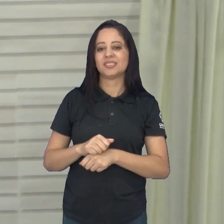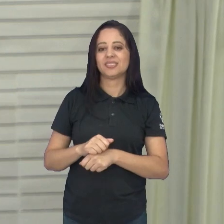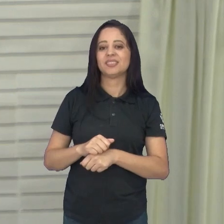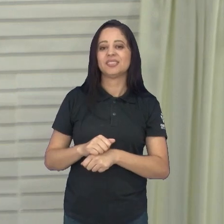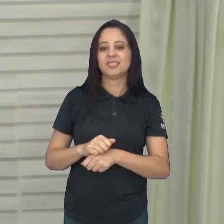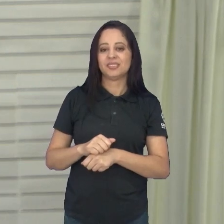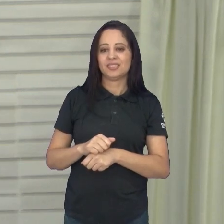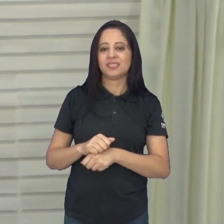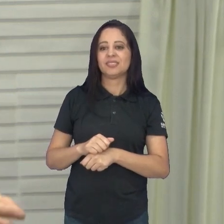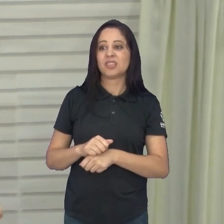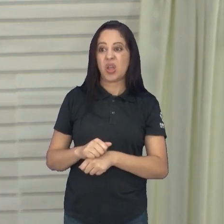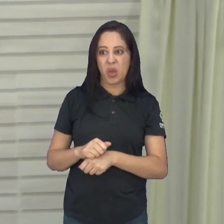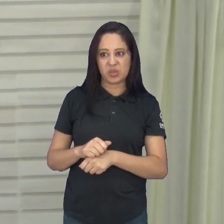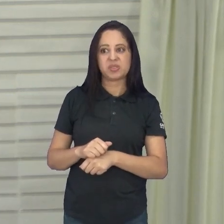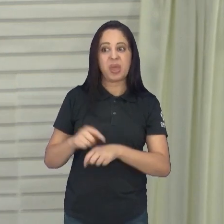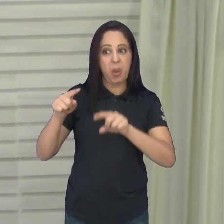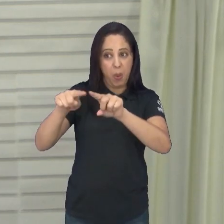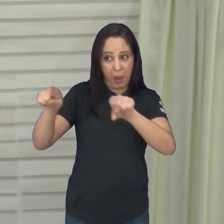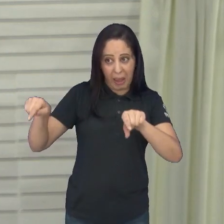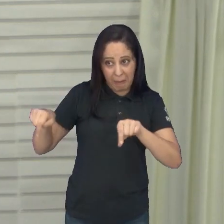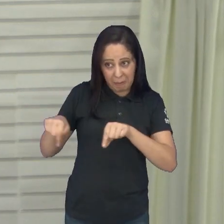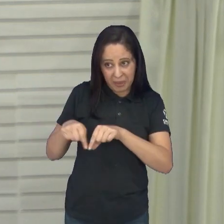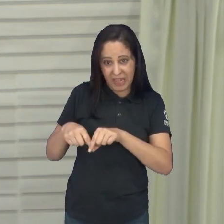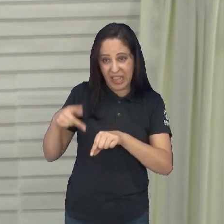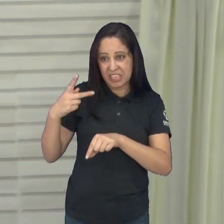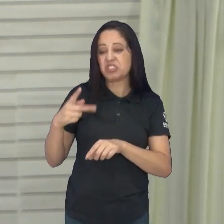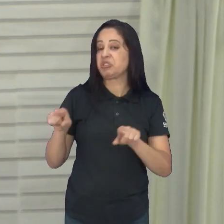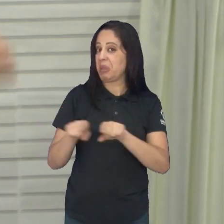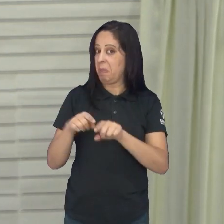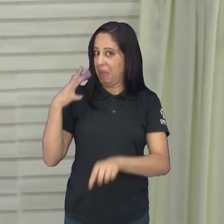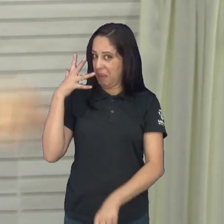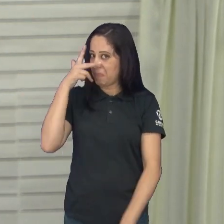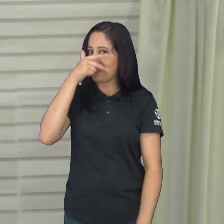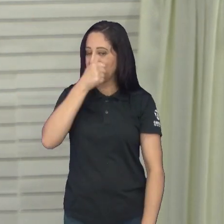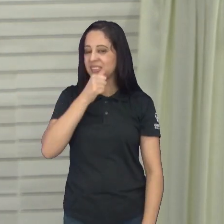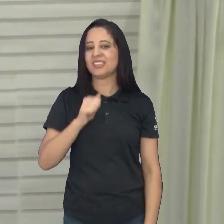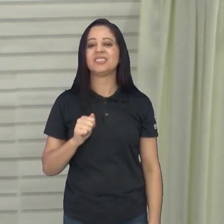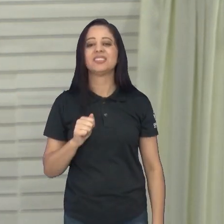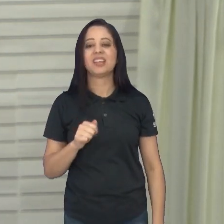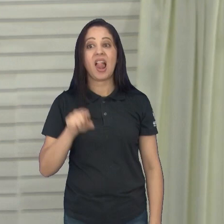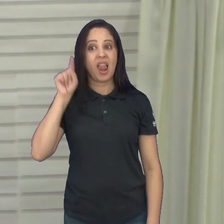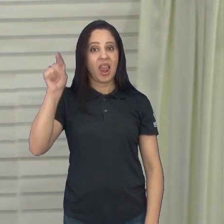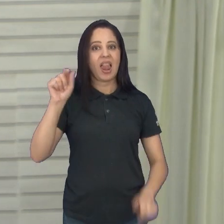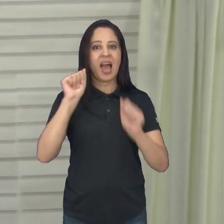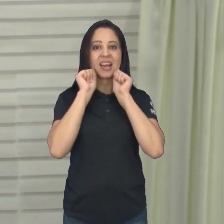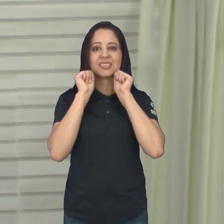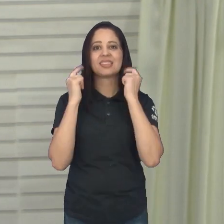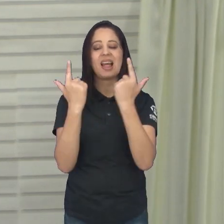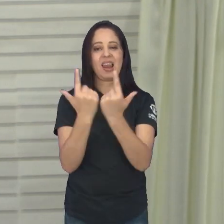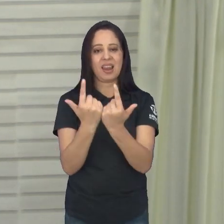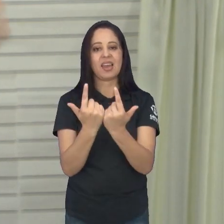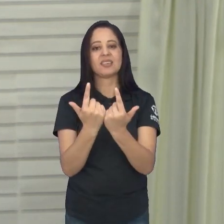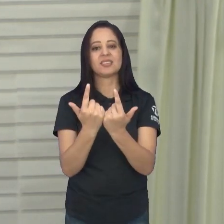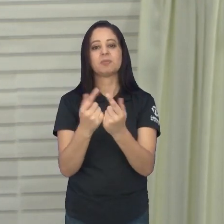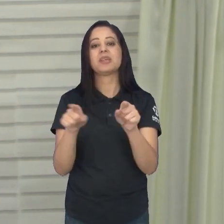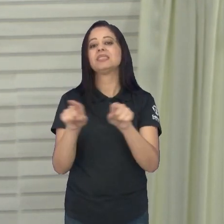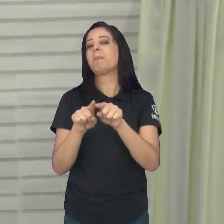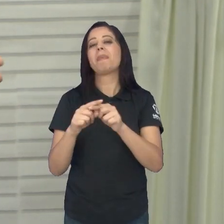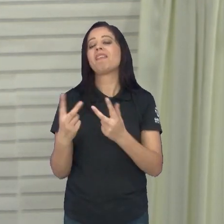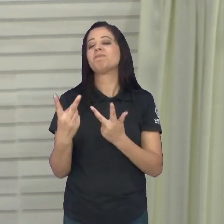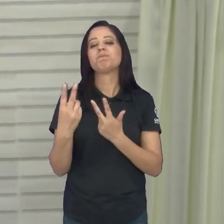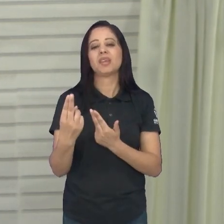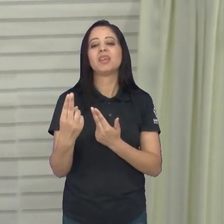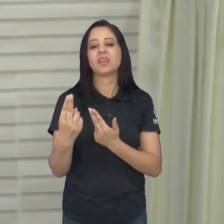cumprimentar, porque o teu gabinete aqui também era uma referência. E lá na Assembleia